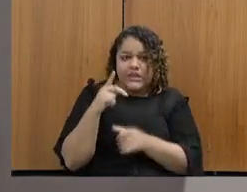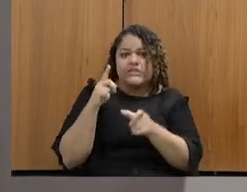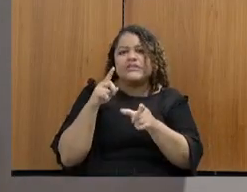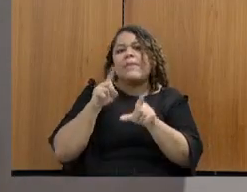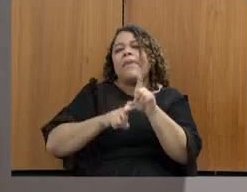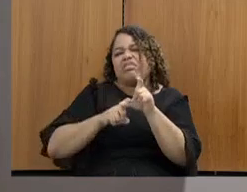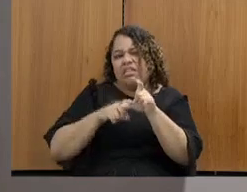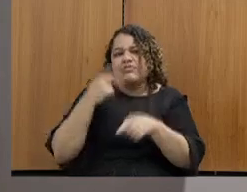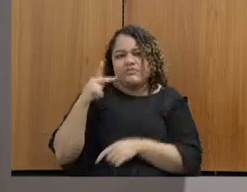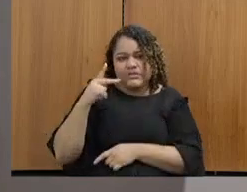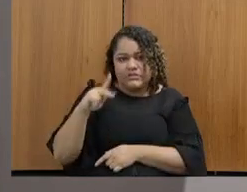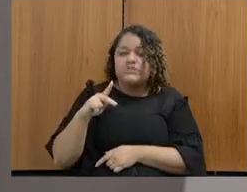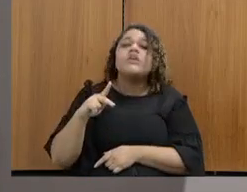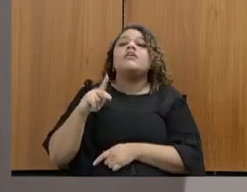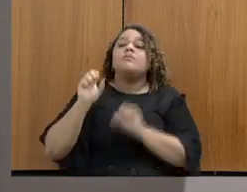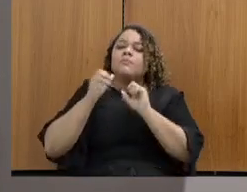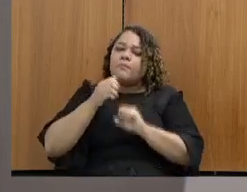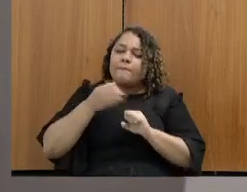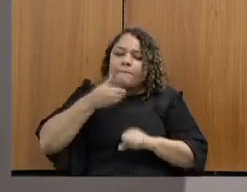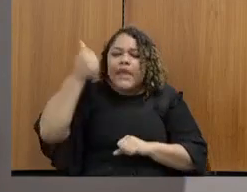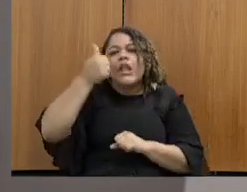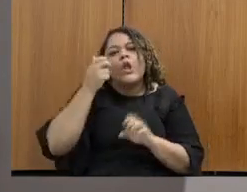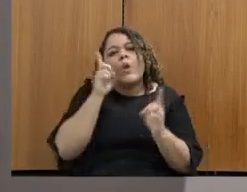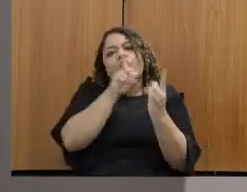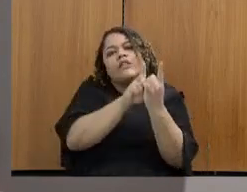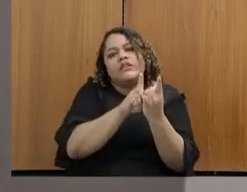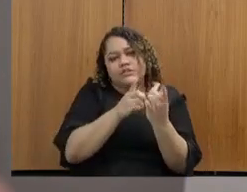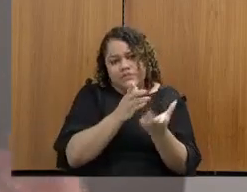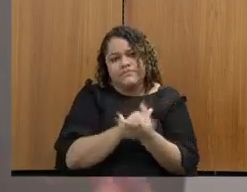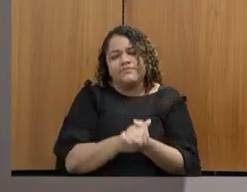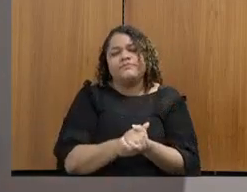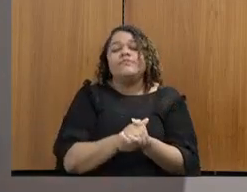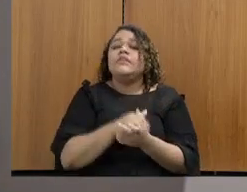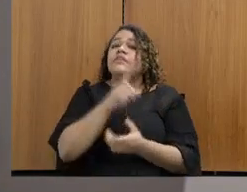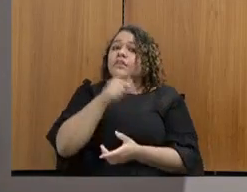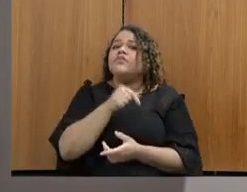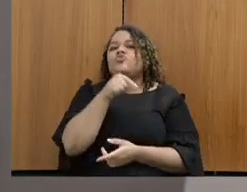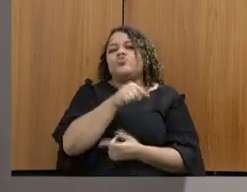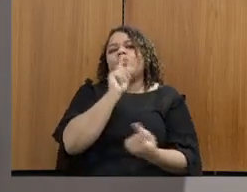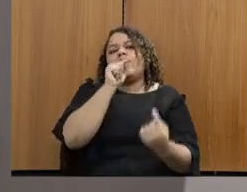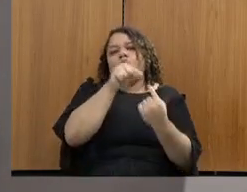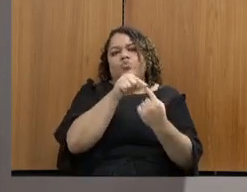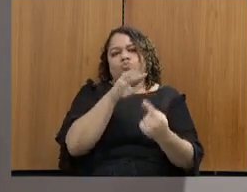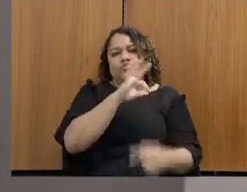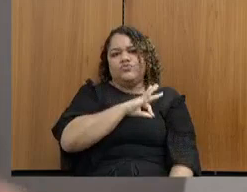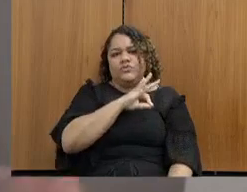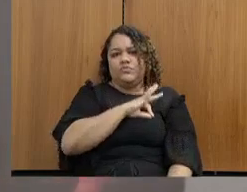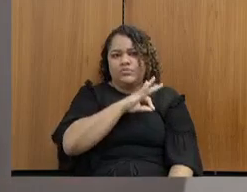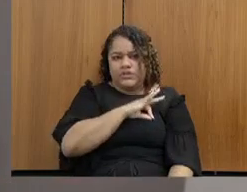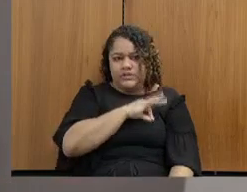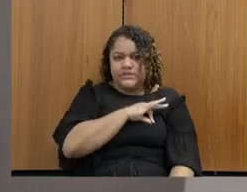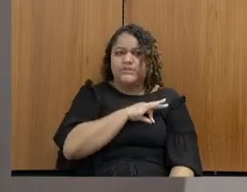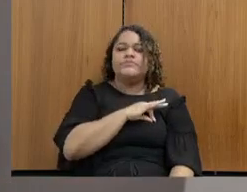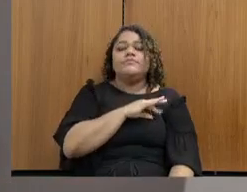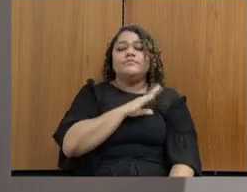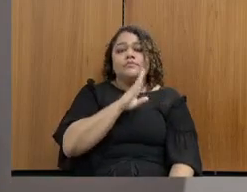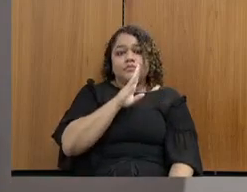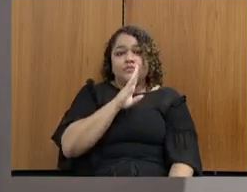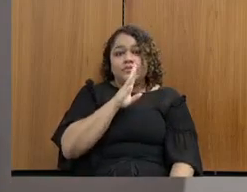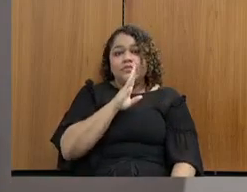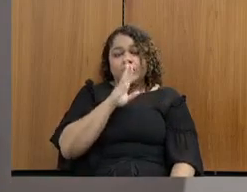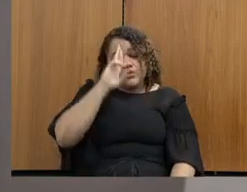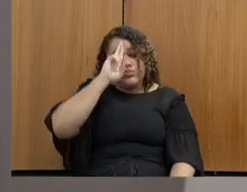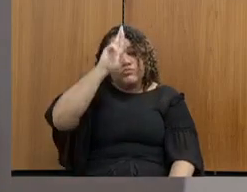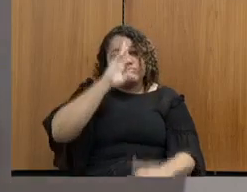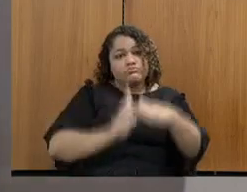é uma diretriz da chefia da polícia e uma diretriz da administração superior polícia que tem sido aí cumprida né